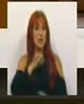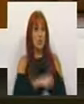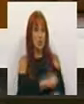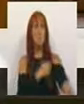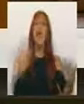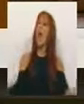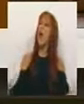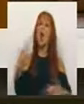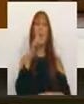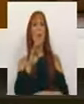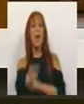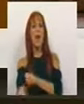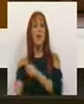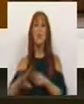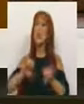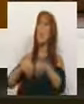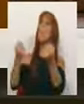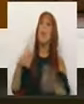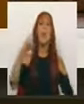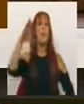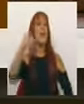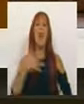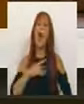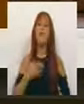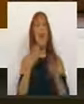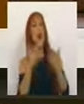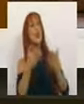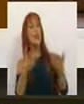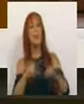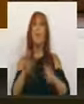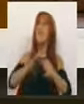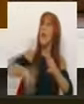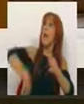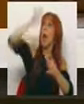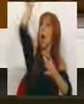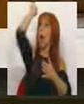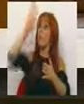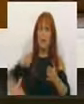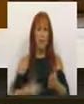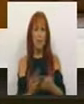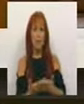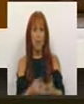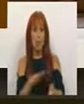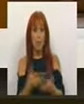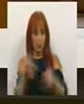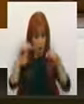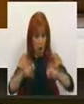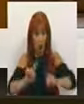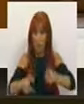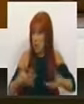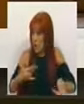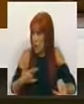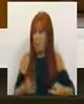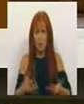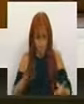vem agora o ps é o partido socialista quer contribuir finalmente com propostas e propõe aquilo que nós